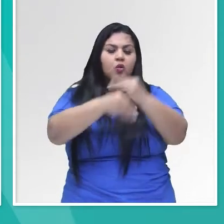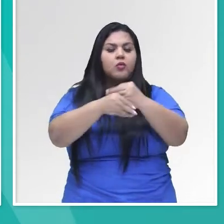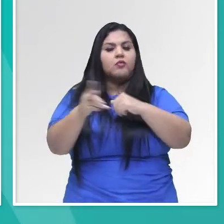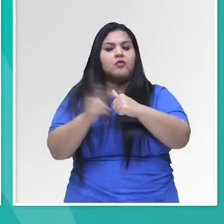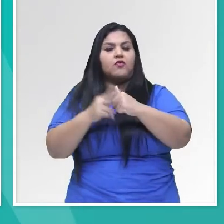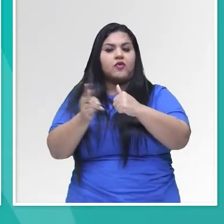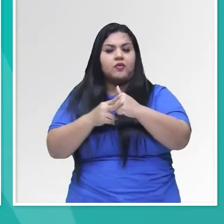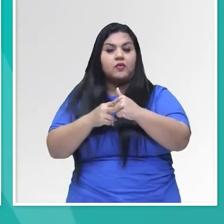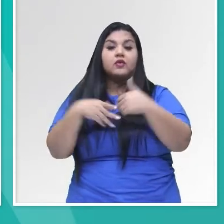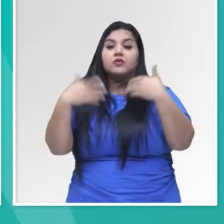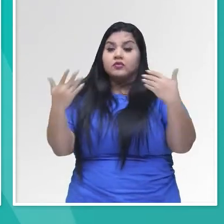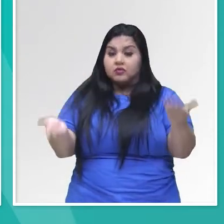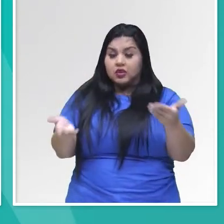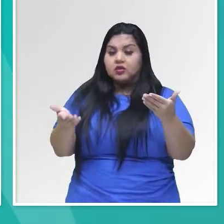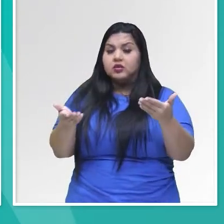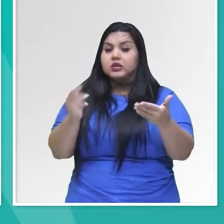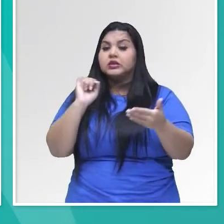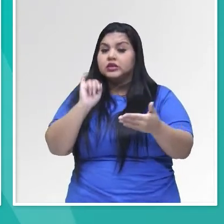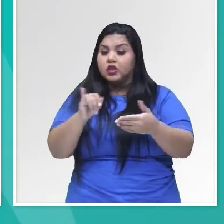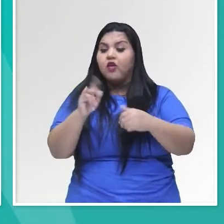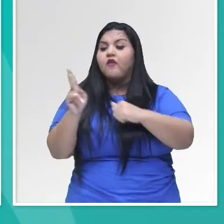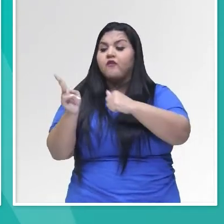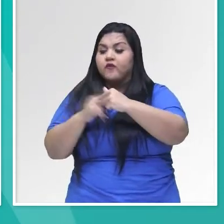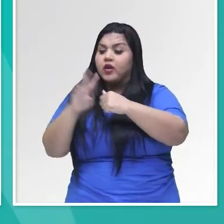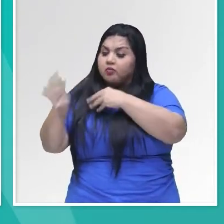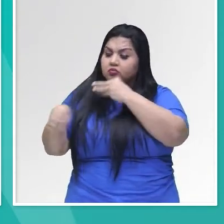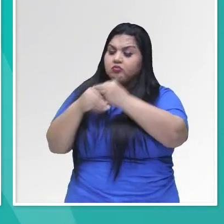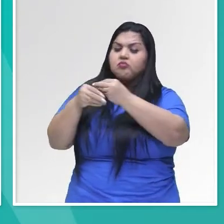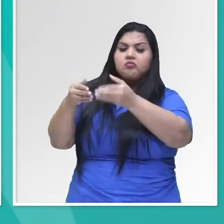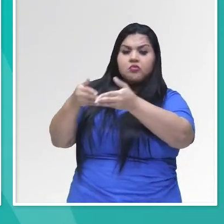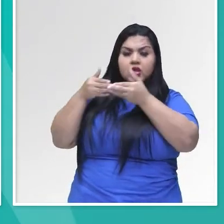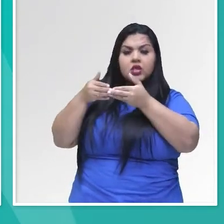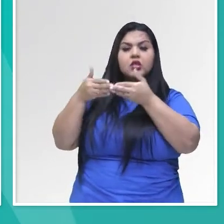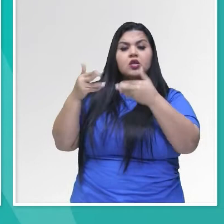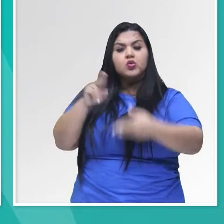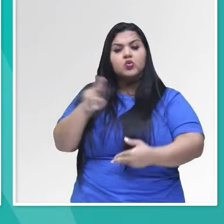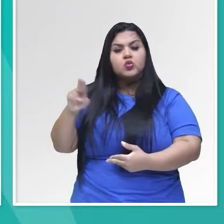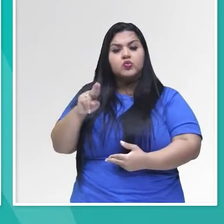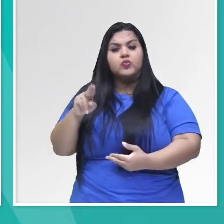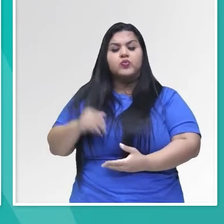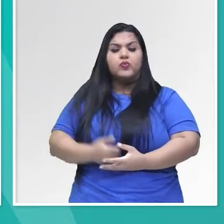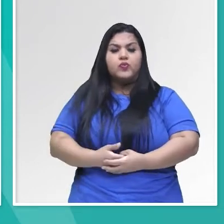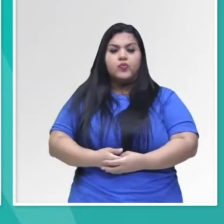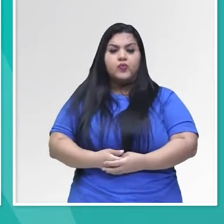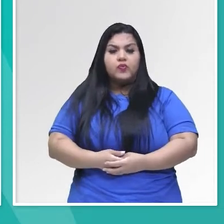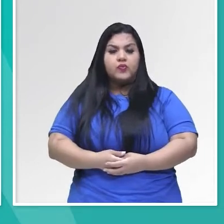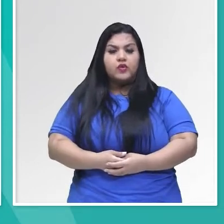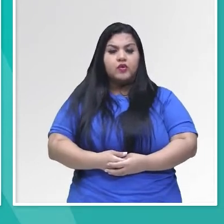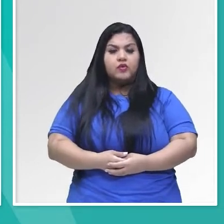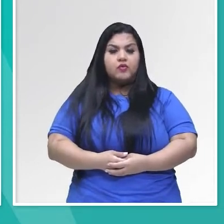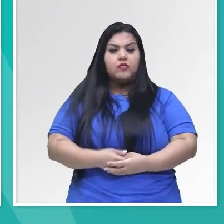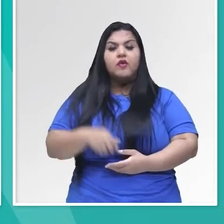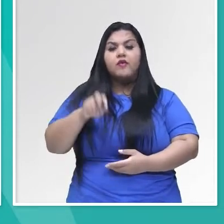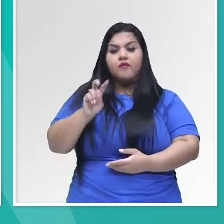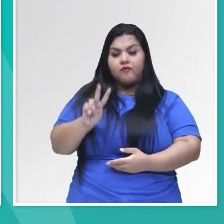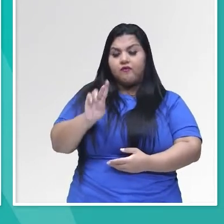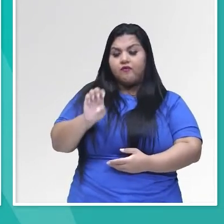verbal. Logo, se o verbo pede complemento, ele é chamado de verbo transitivo.